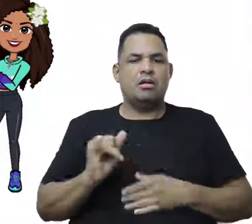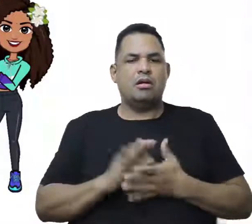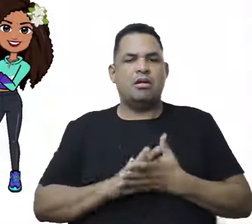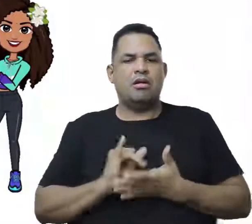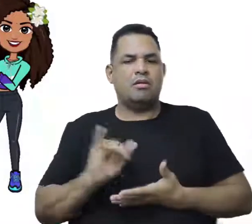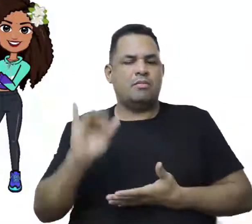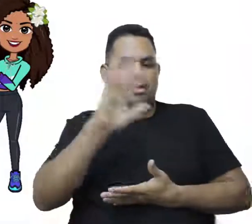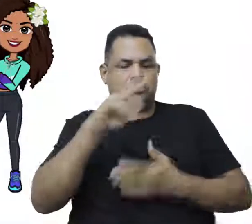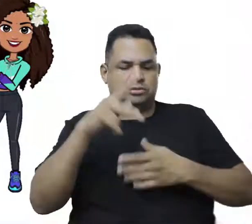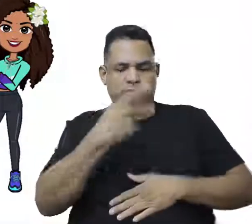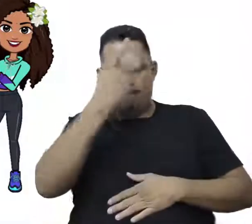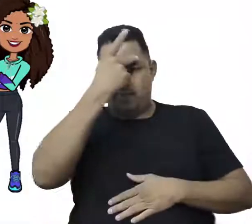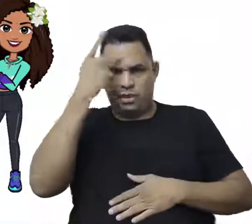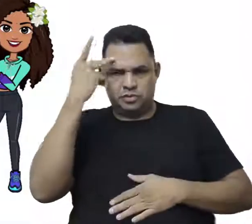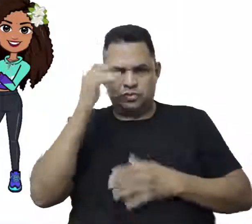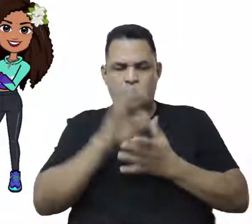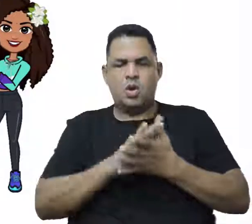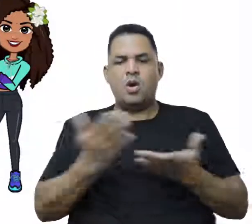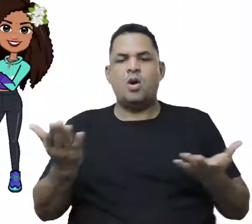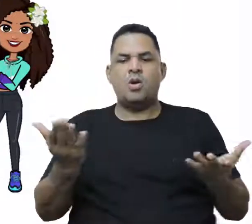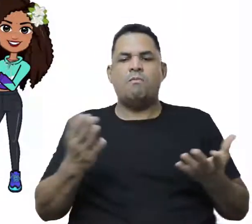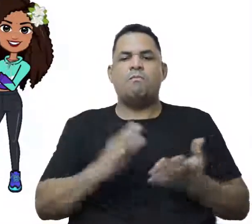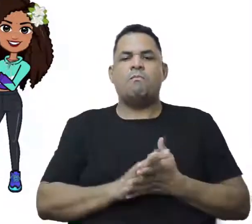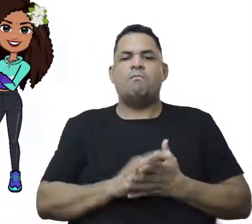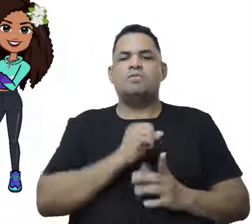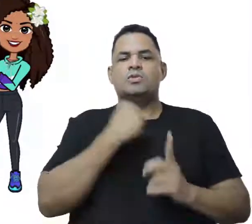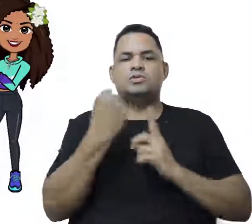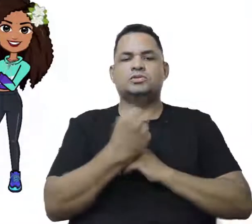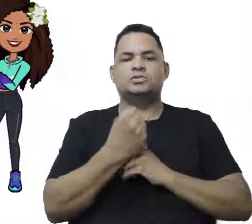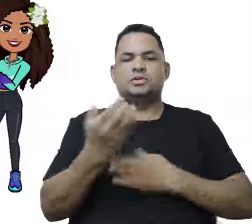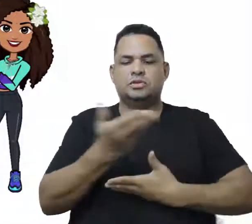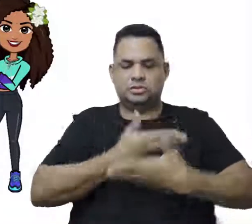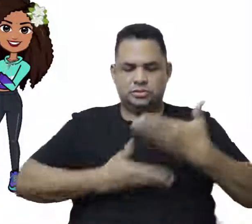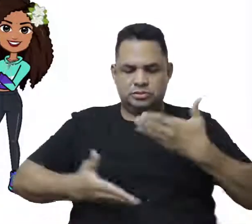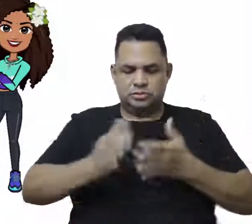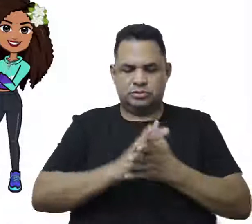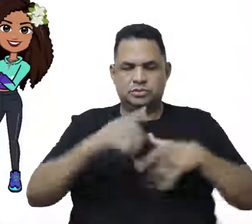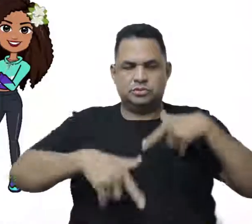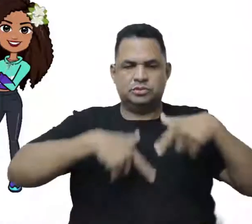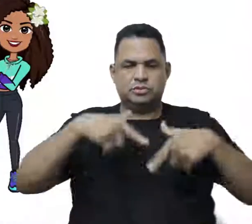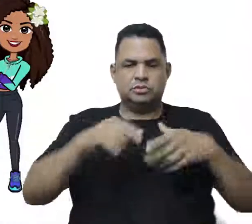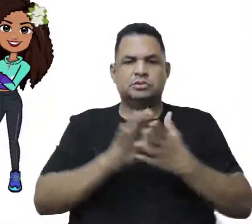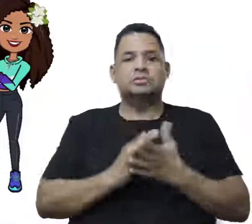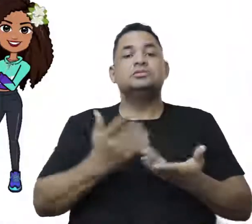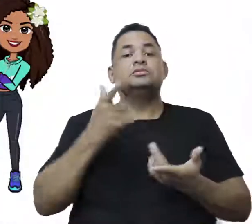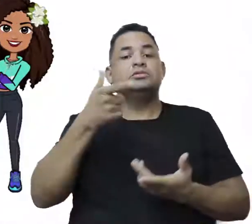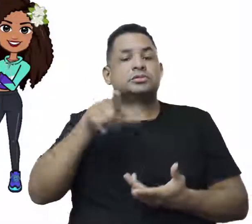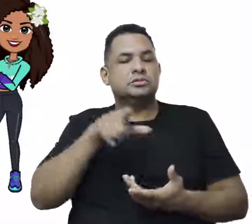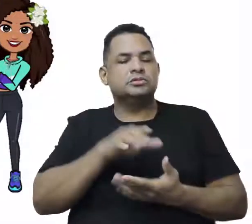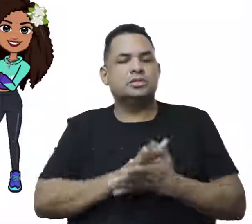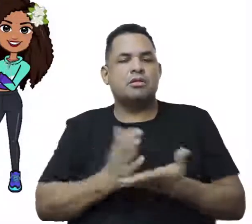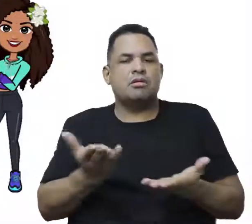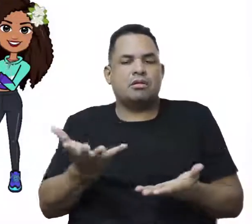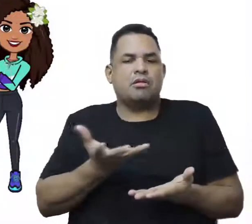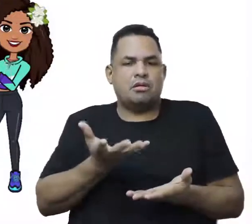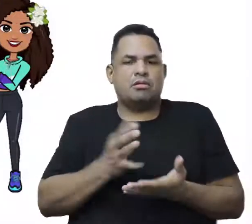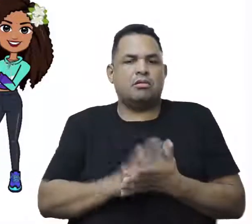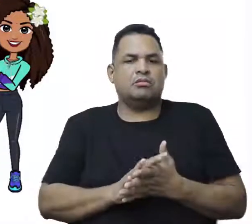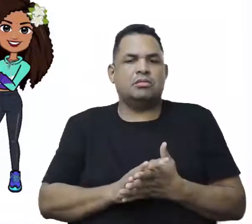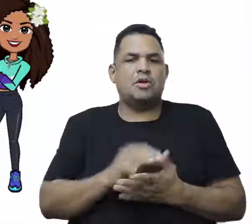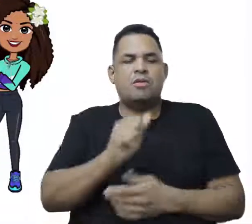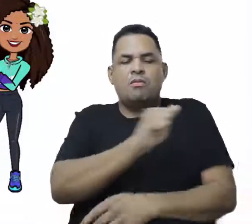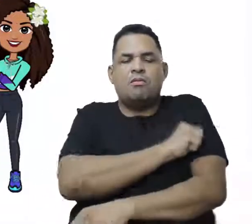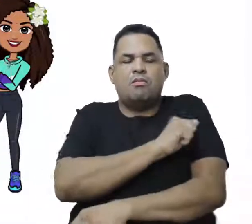nas relações de trabalho também. Mais uma vez, a gente então quer que o aluno conheça e diferencie isso.